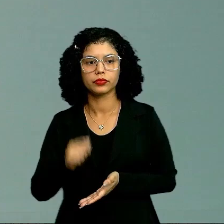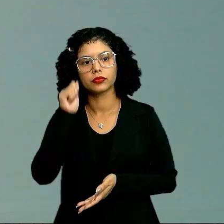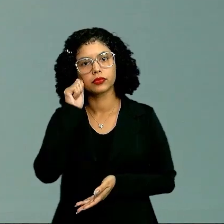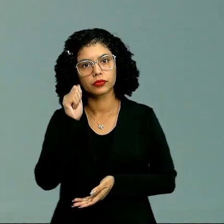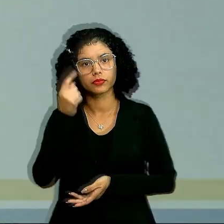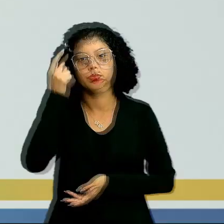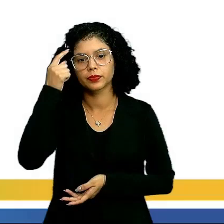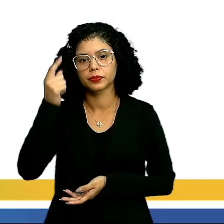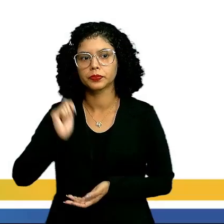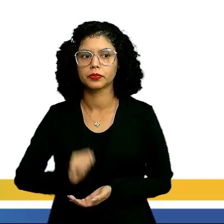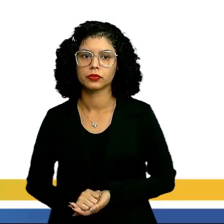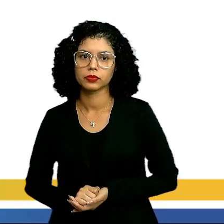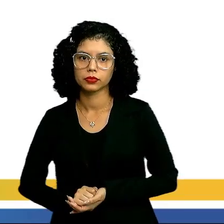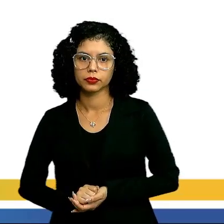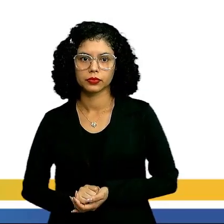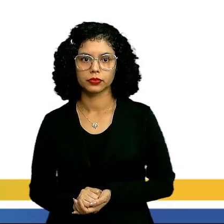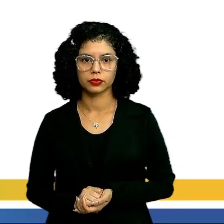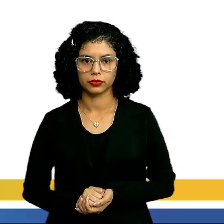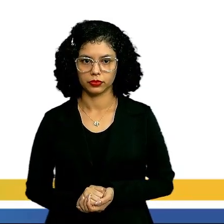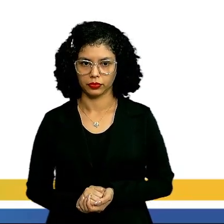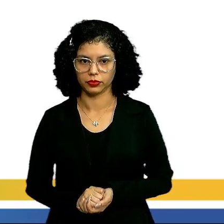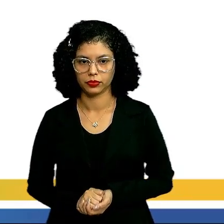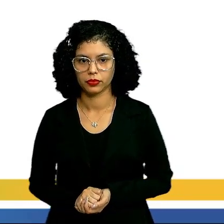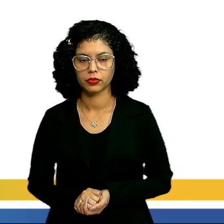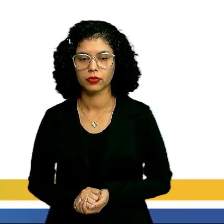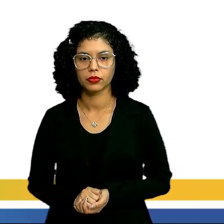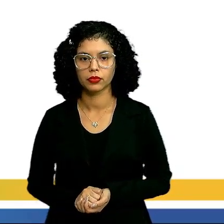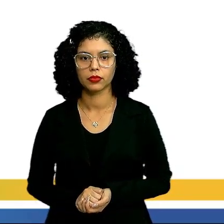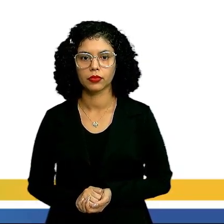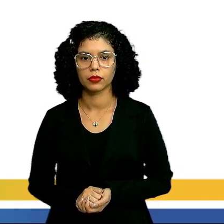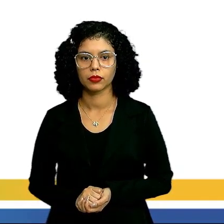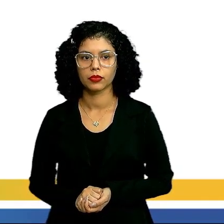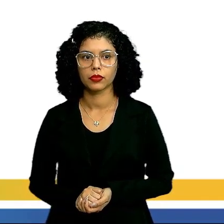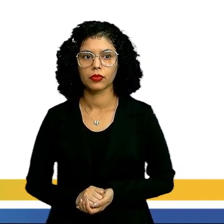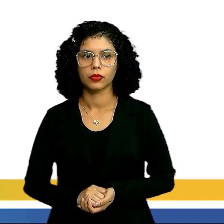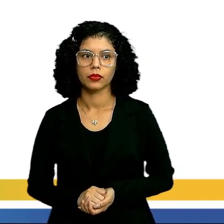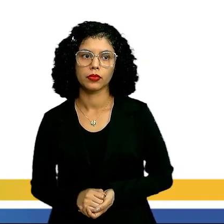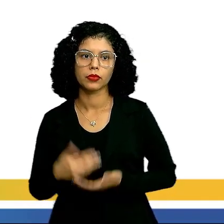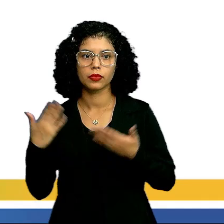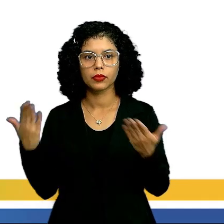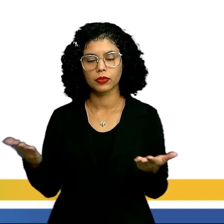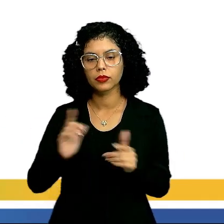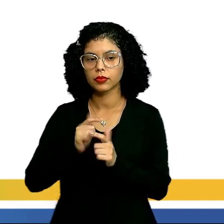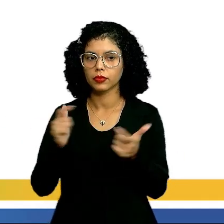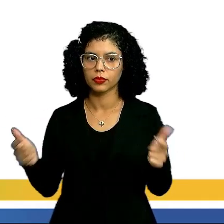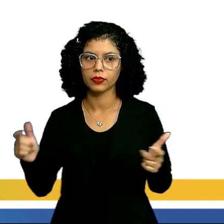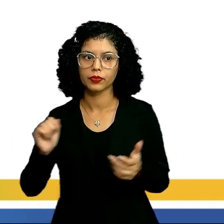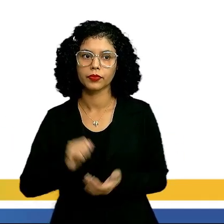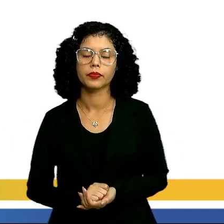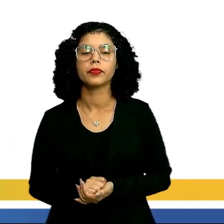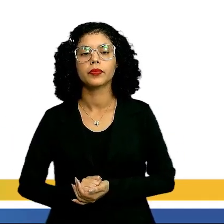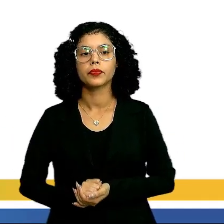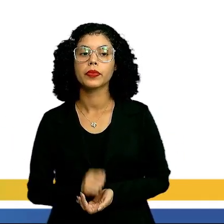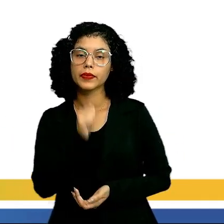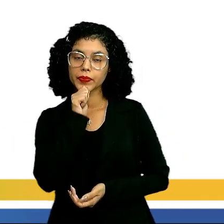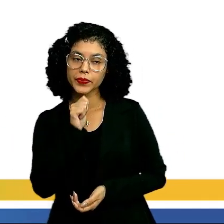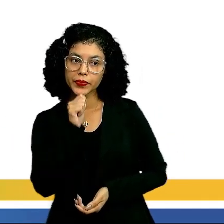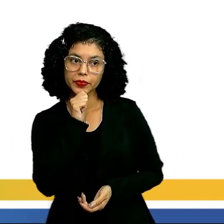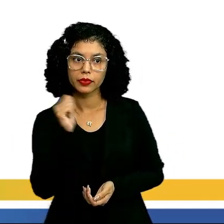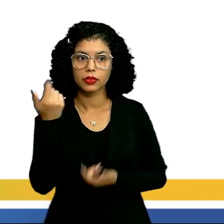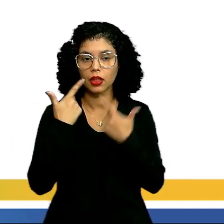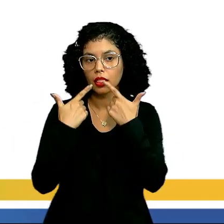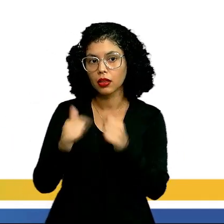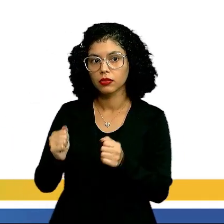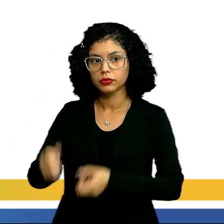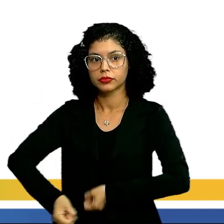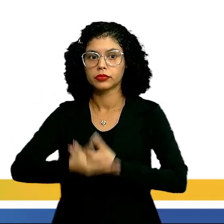autor, pensa, tá? Então, aí eu tenho uma tensão erótica muito grande. Em relação à linguagem